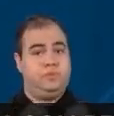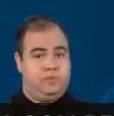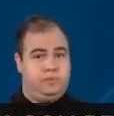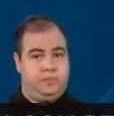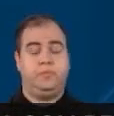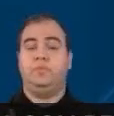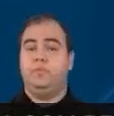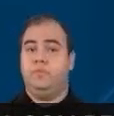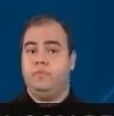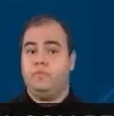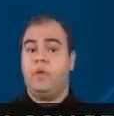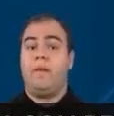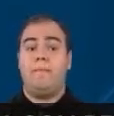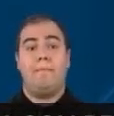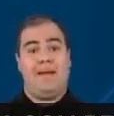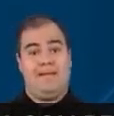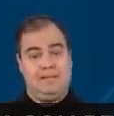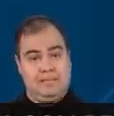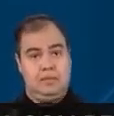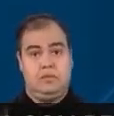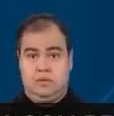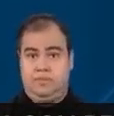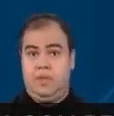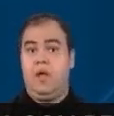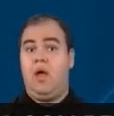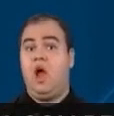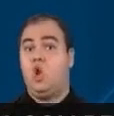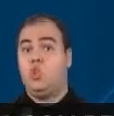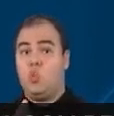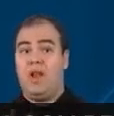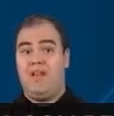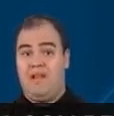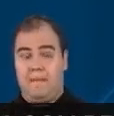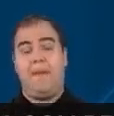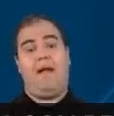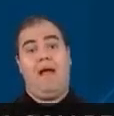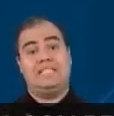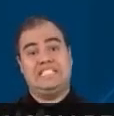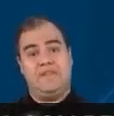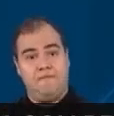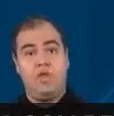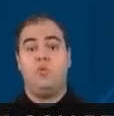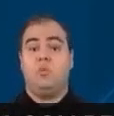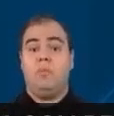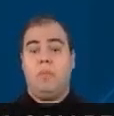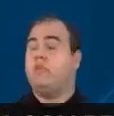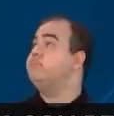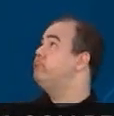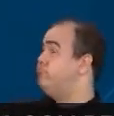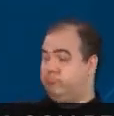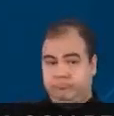Educação, Eleusis Paiva, na Saúde, Arthur Lima, na Casa Civil, Natália Rezende, na Secretaria de